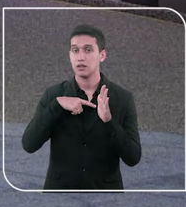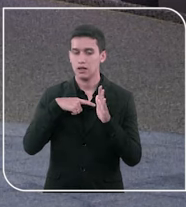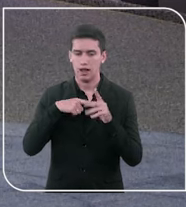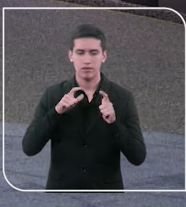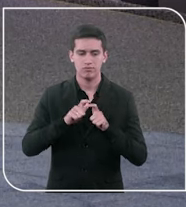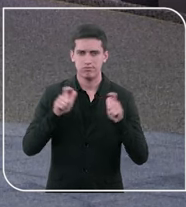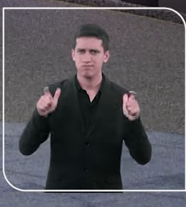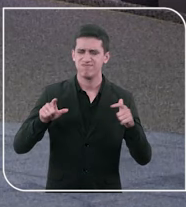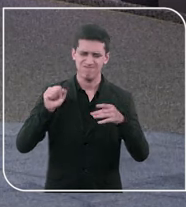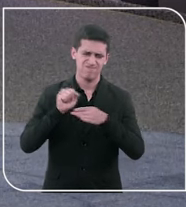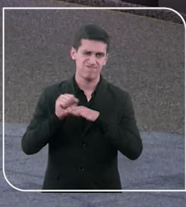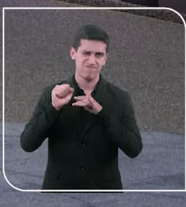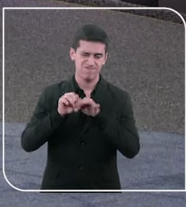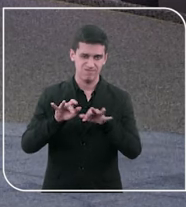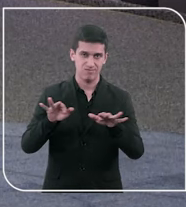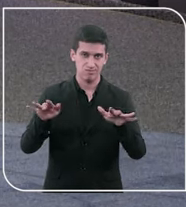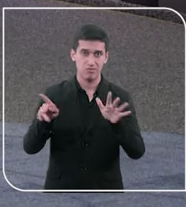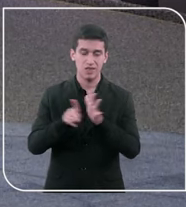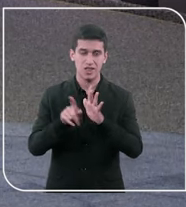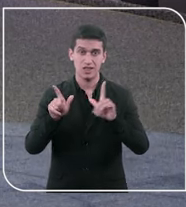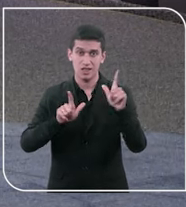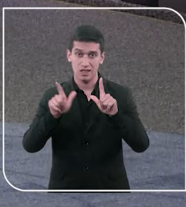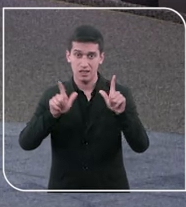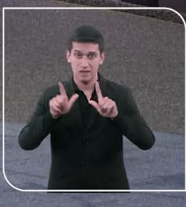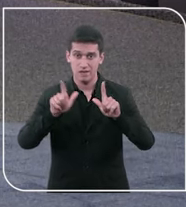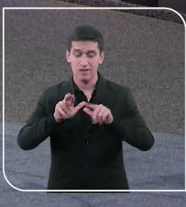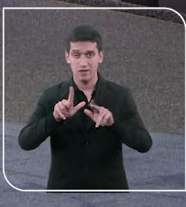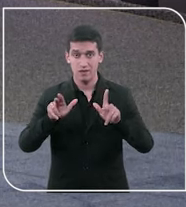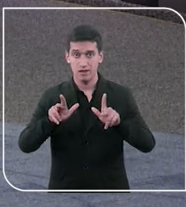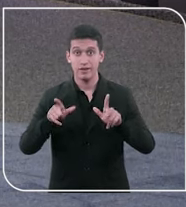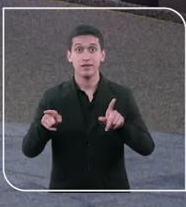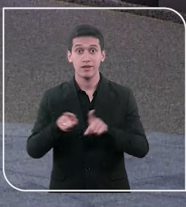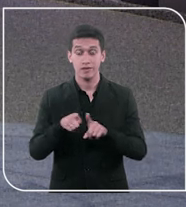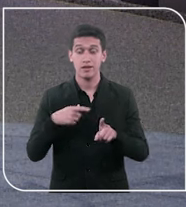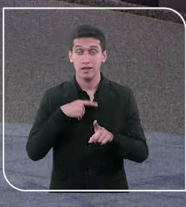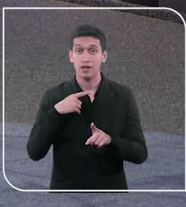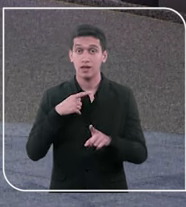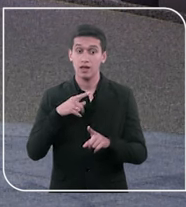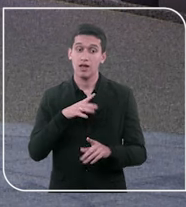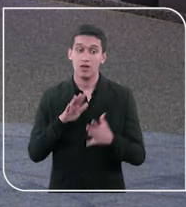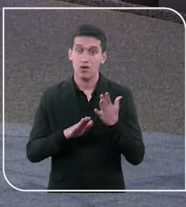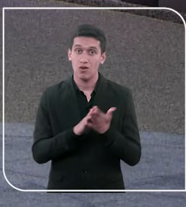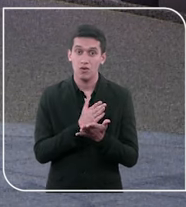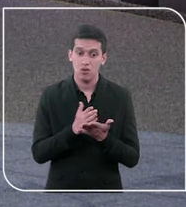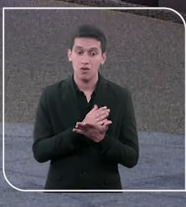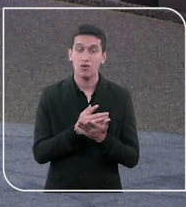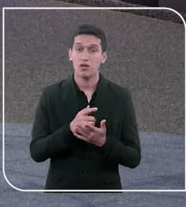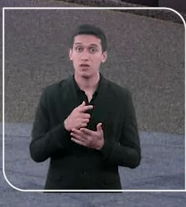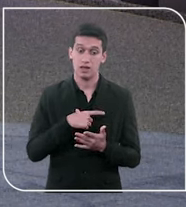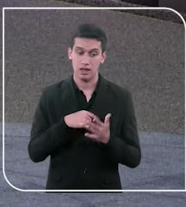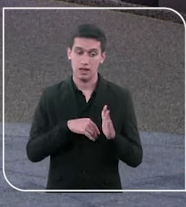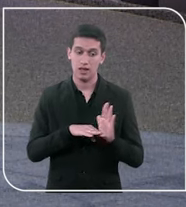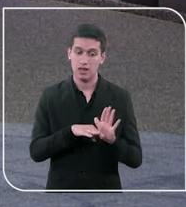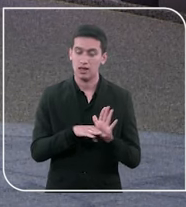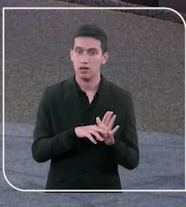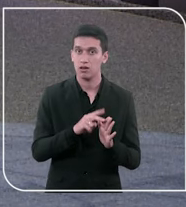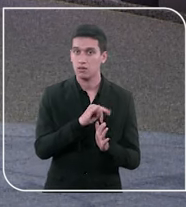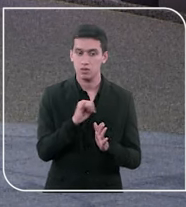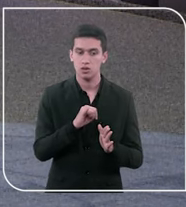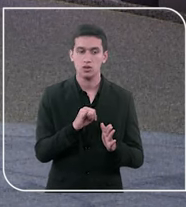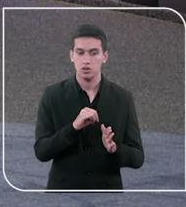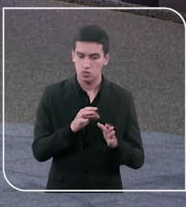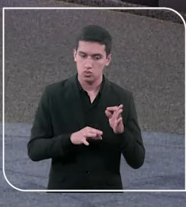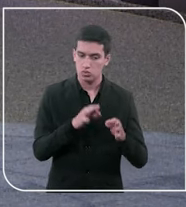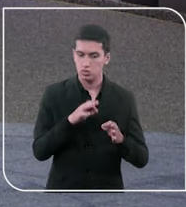são amplamente repercutidos pela mídia. E há uma torcida, digamos assim, para que esse julgamento